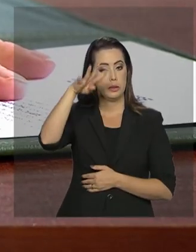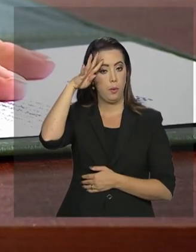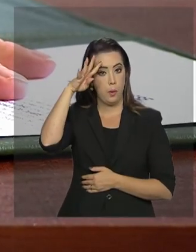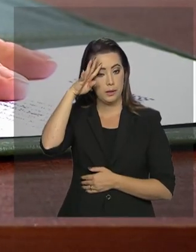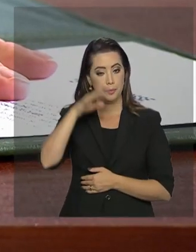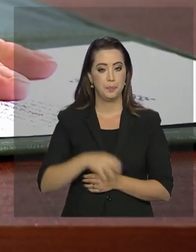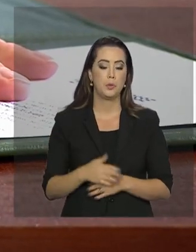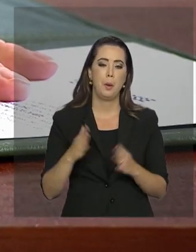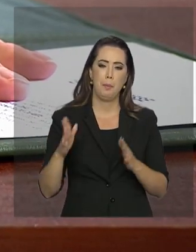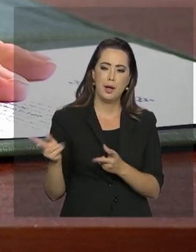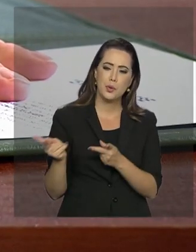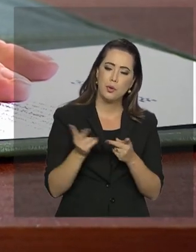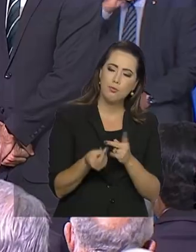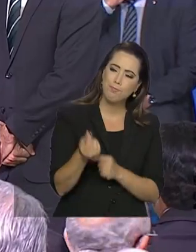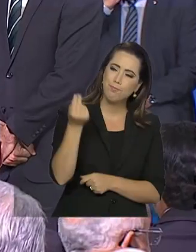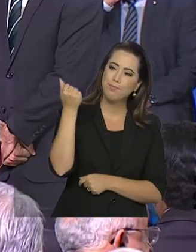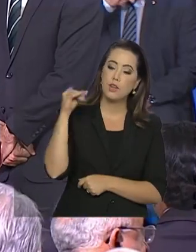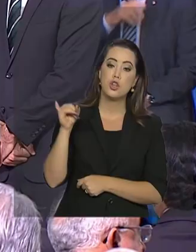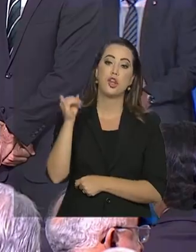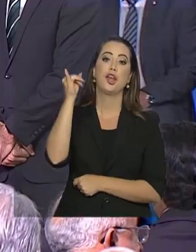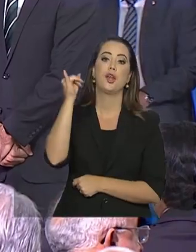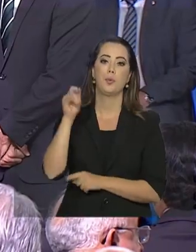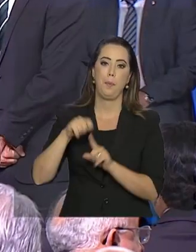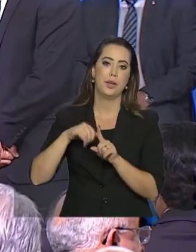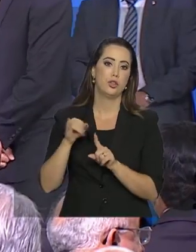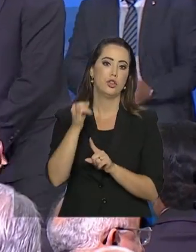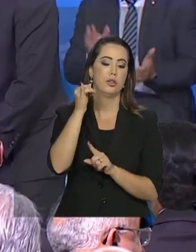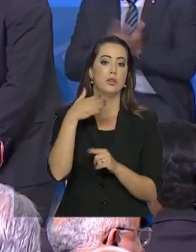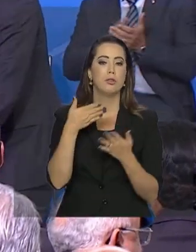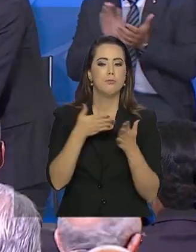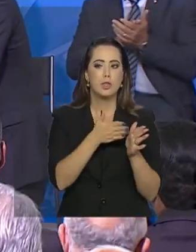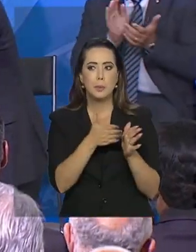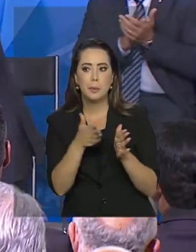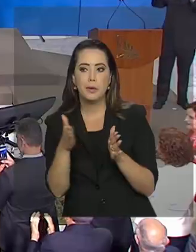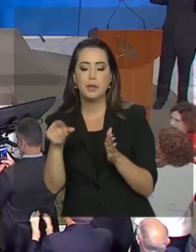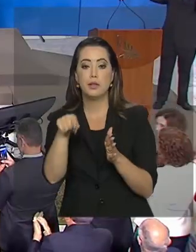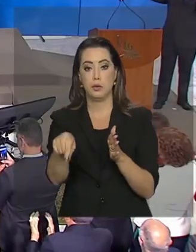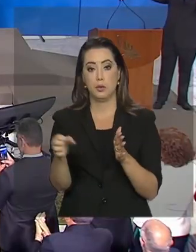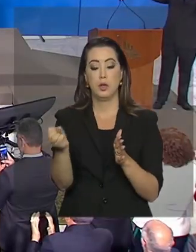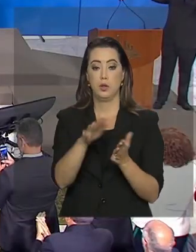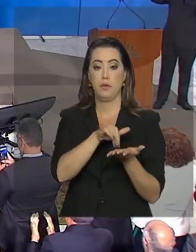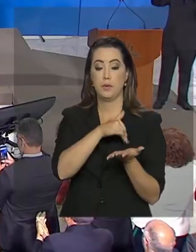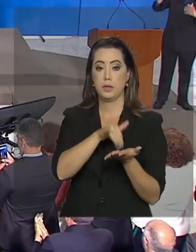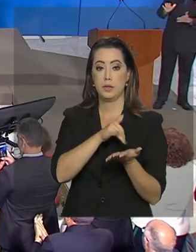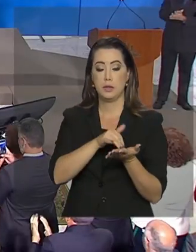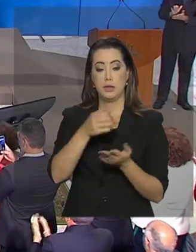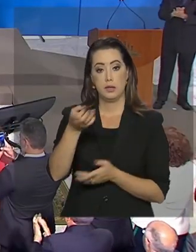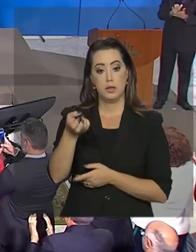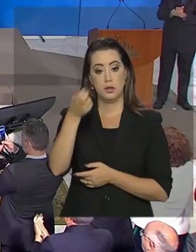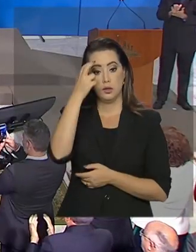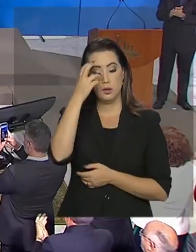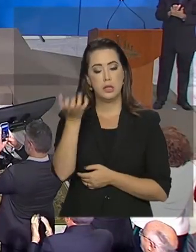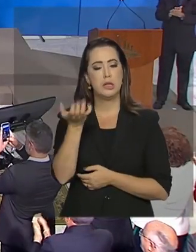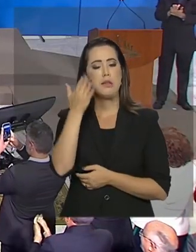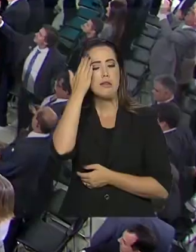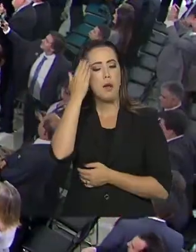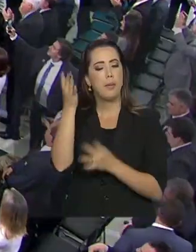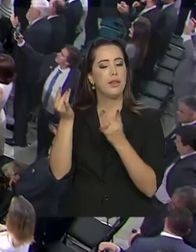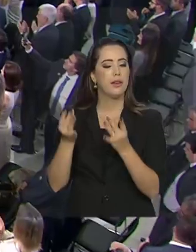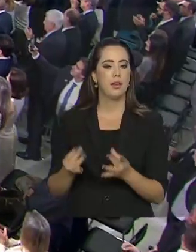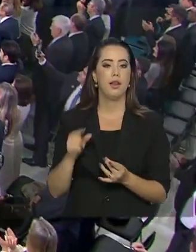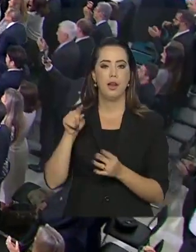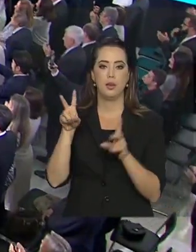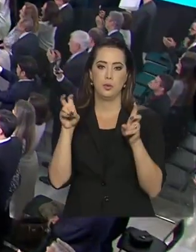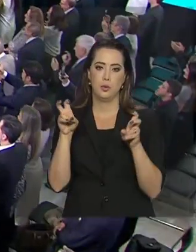-feira, mas o convite veio em janeiro. Nesse intervalo, a nova secretária de Cultura quis se inteirar